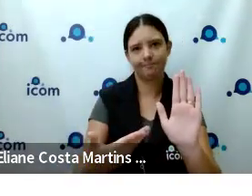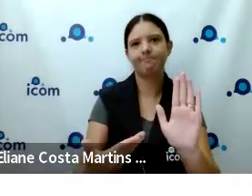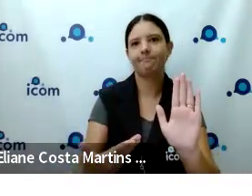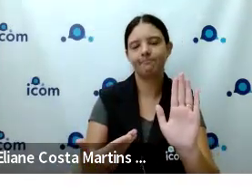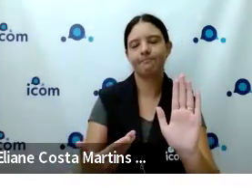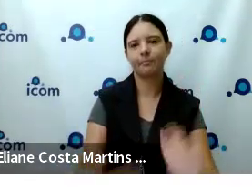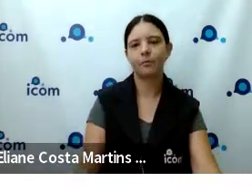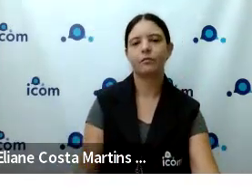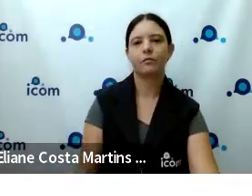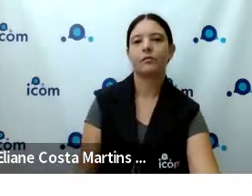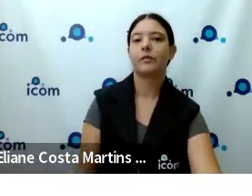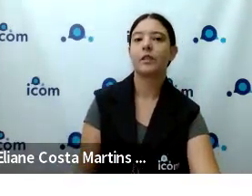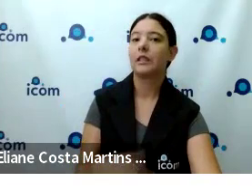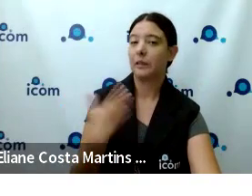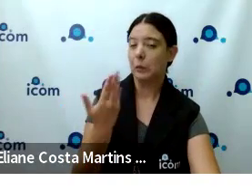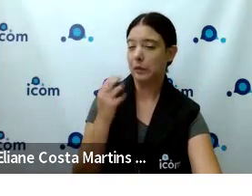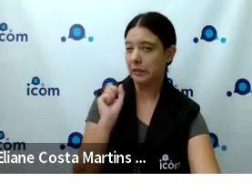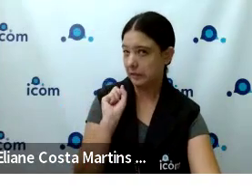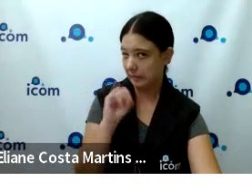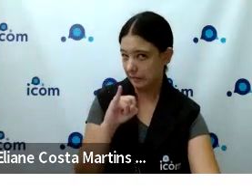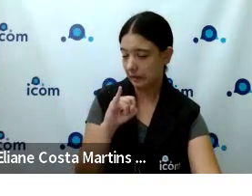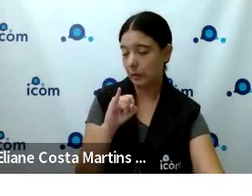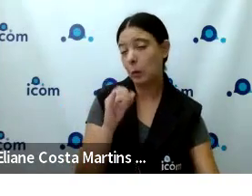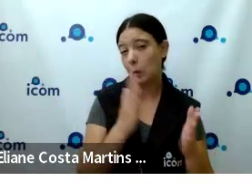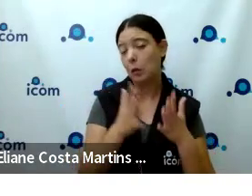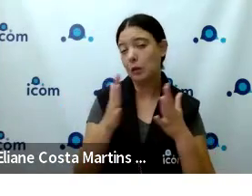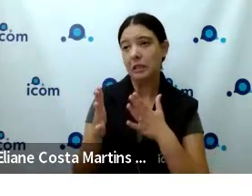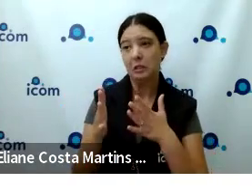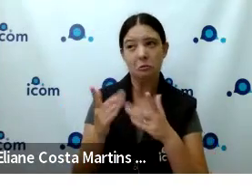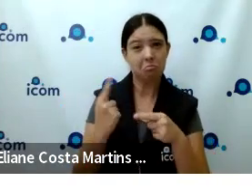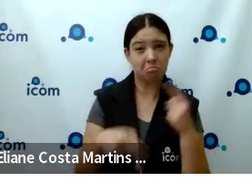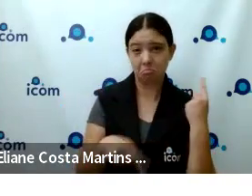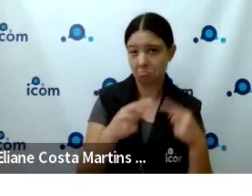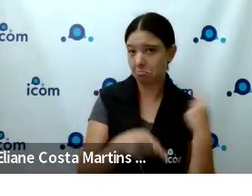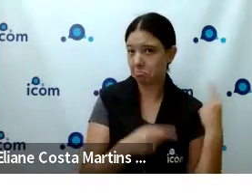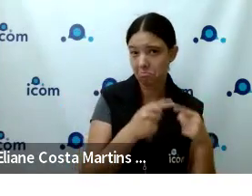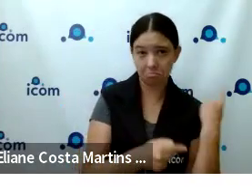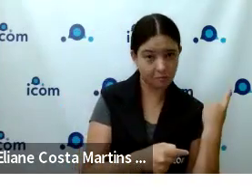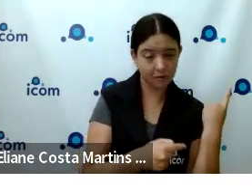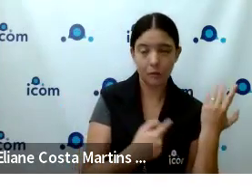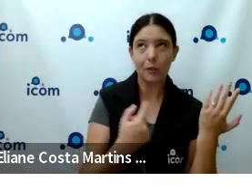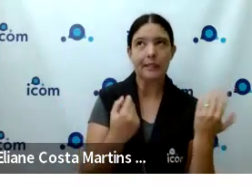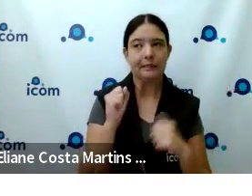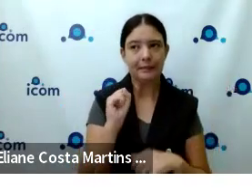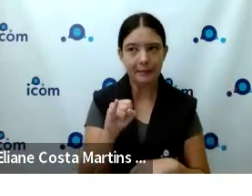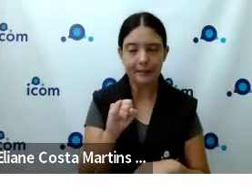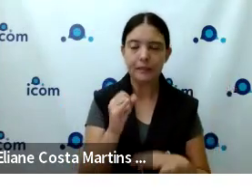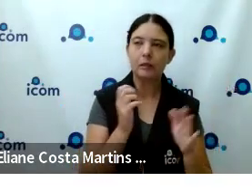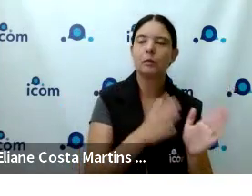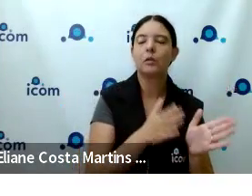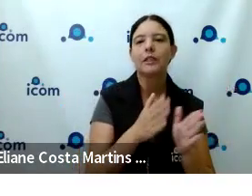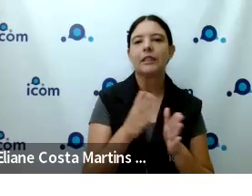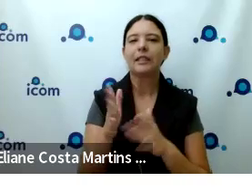que, se o processo ele é disfuncional, ou seja, se um processo